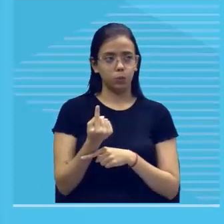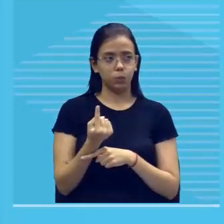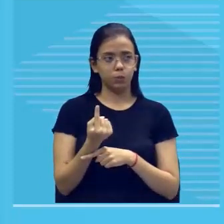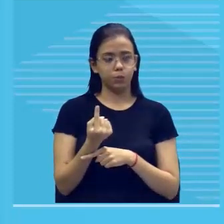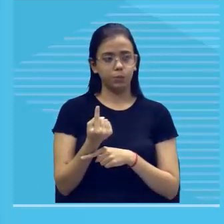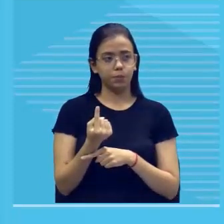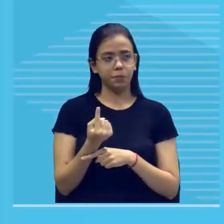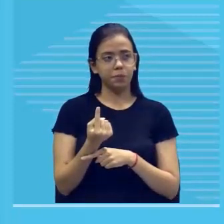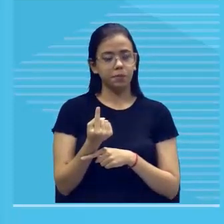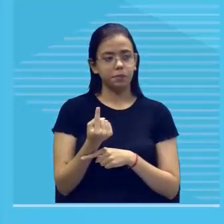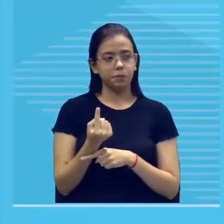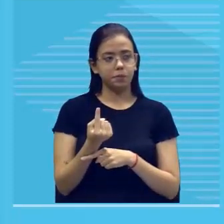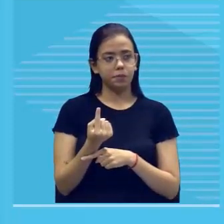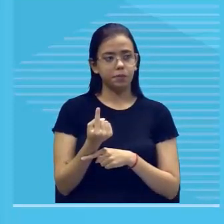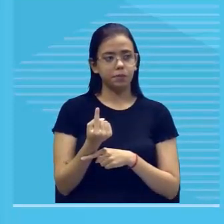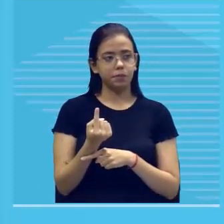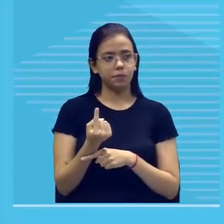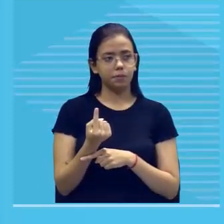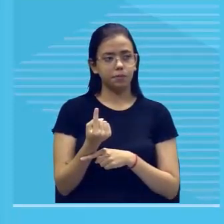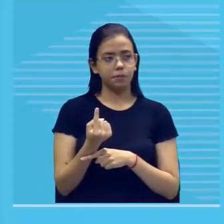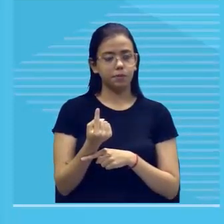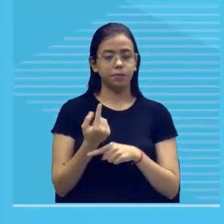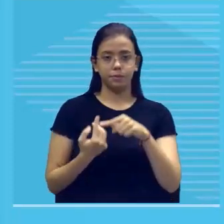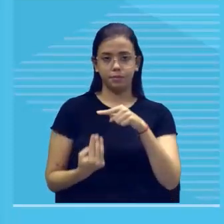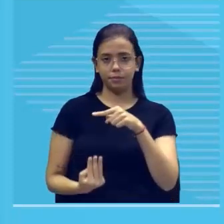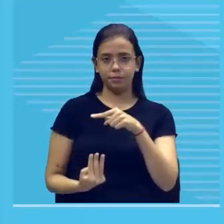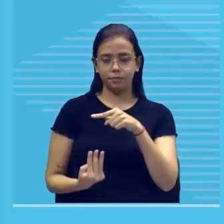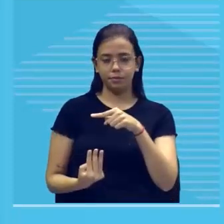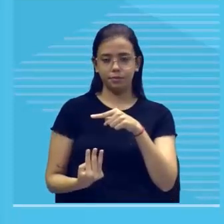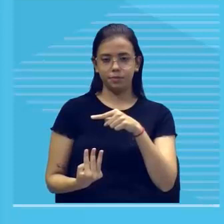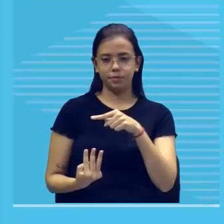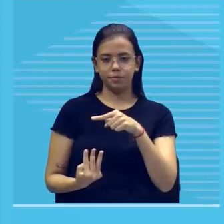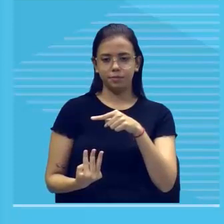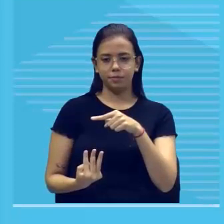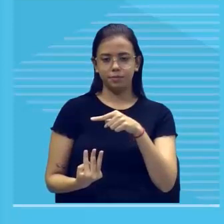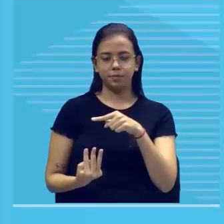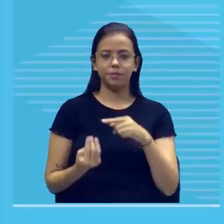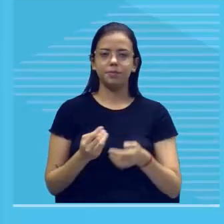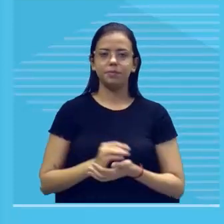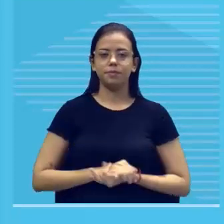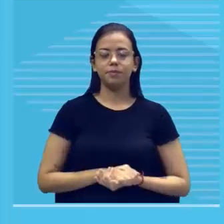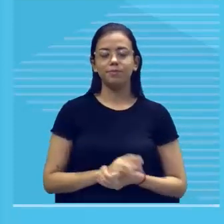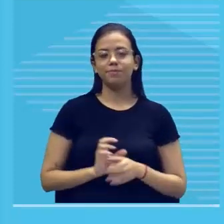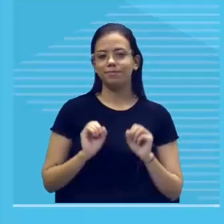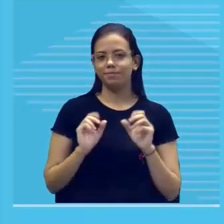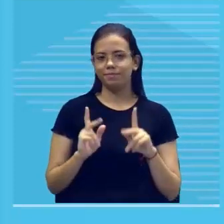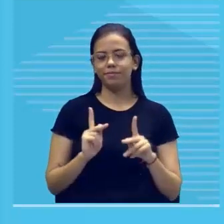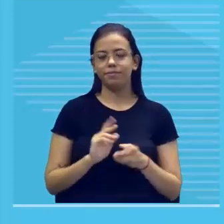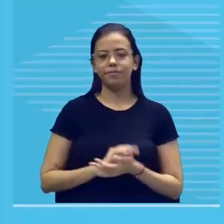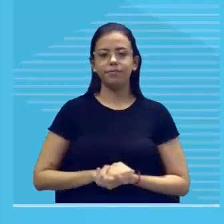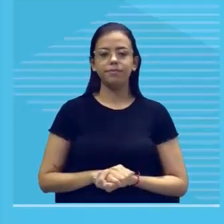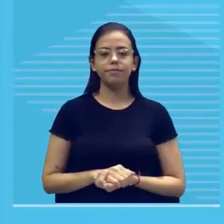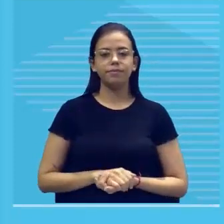18 / 6 aí ó três né trem correto